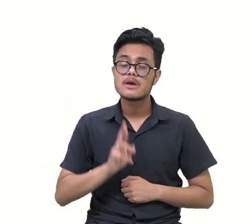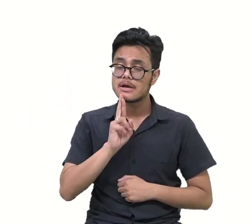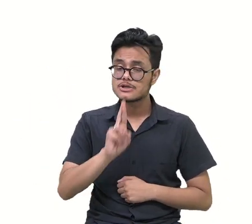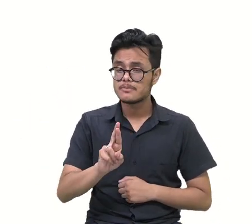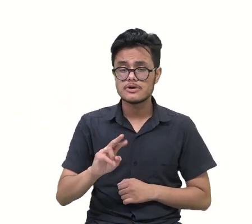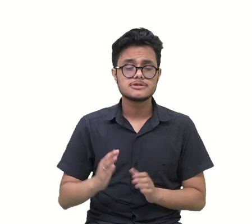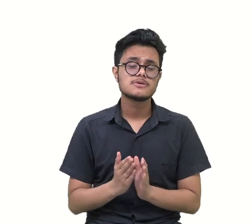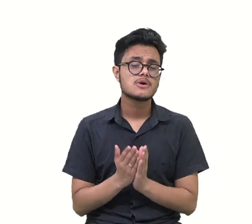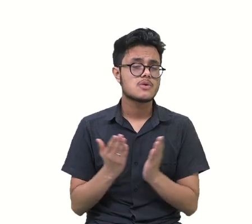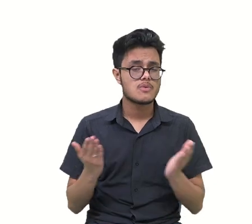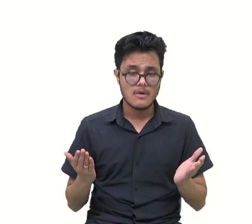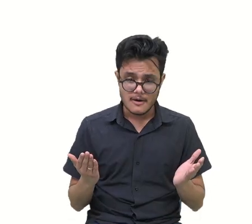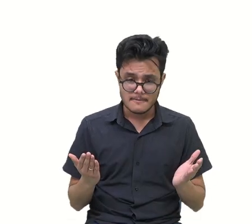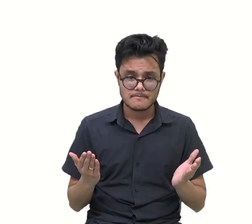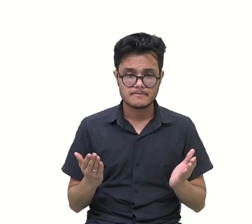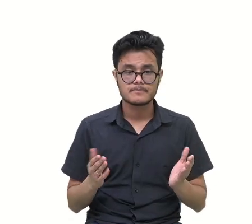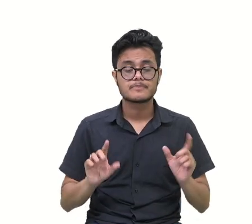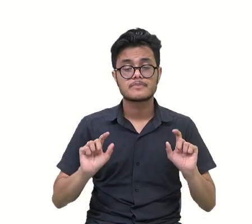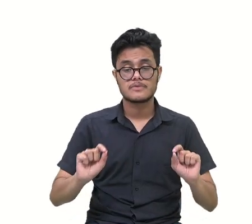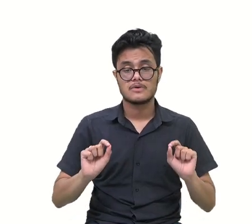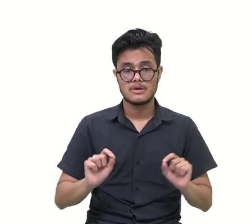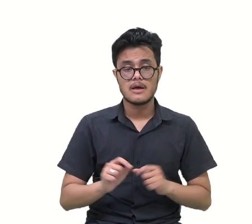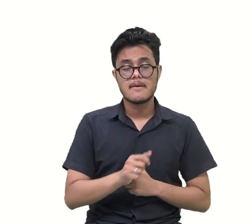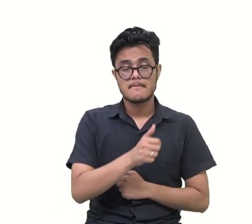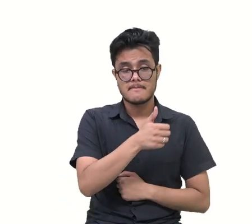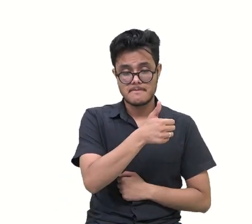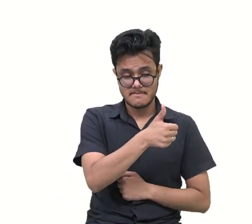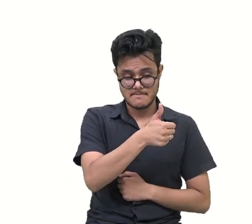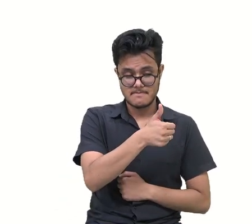1,0609, tá? Nós vamos chegar aqui no valor de